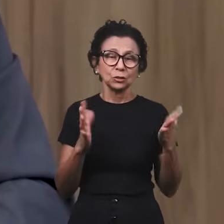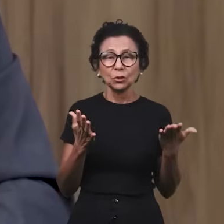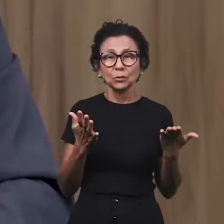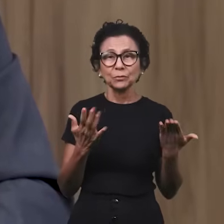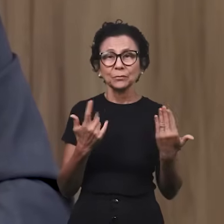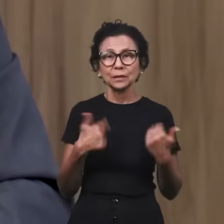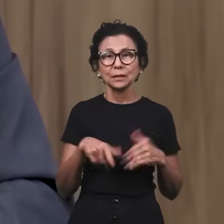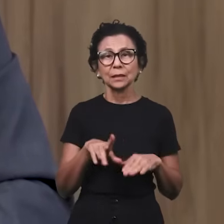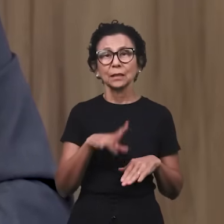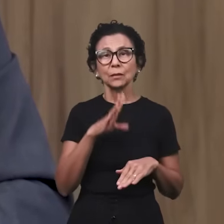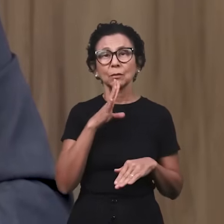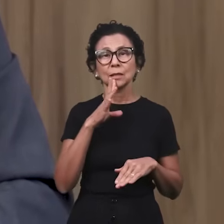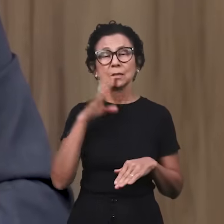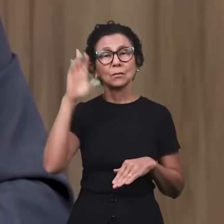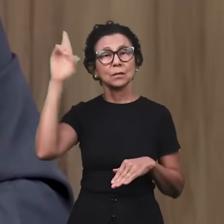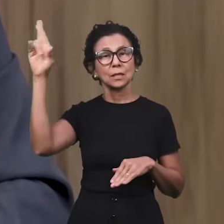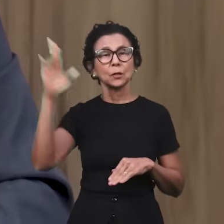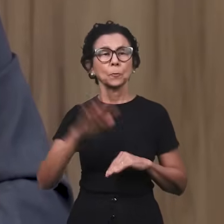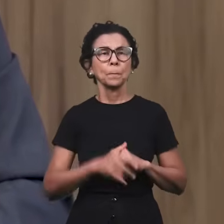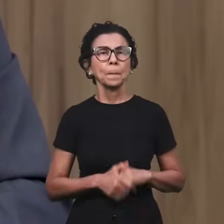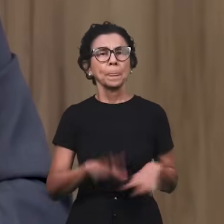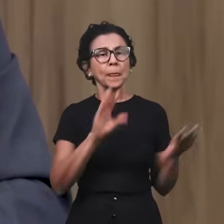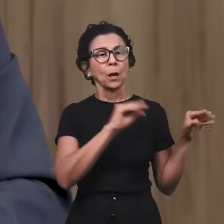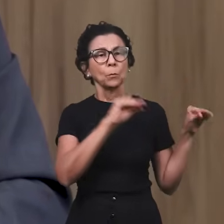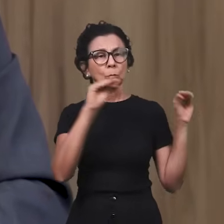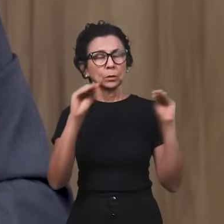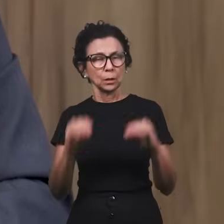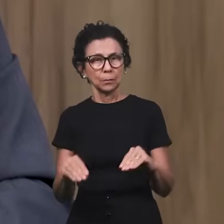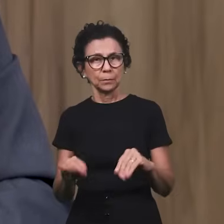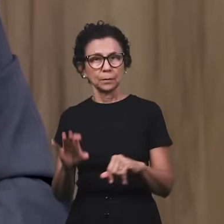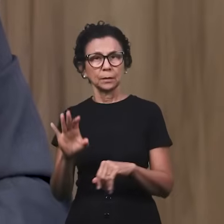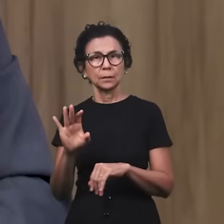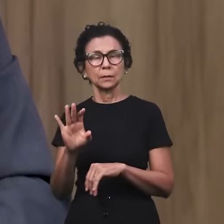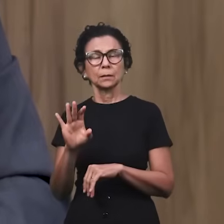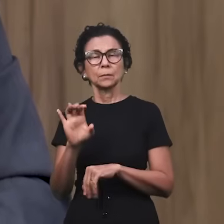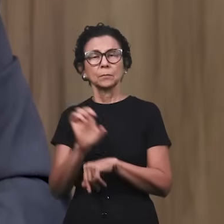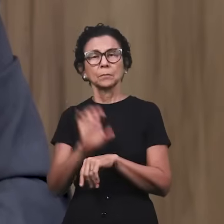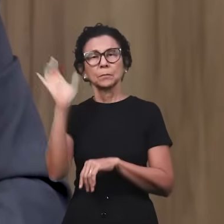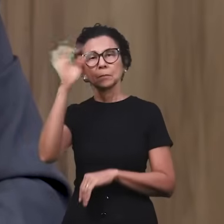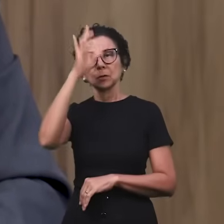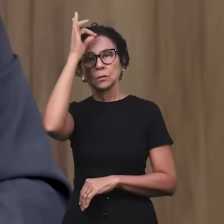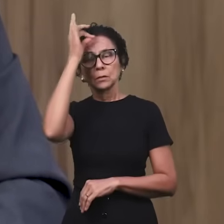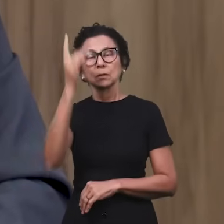E mudamos aqui para Vitória, e aqui a gente conheceu a obra, né?